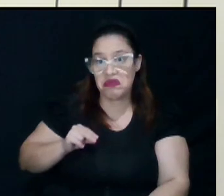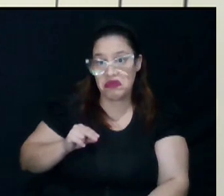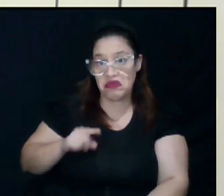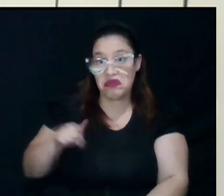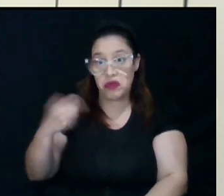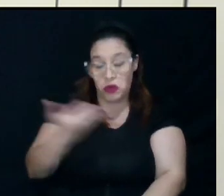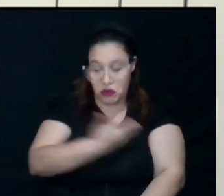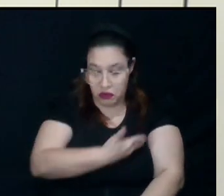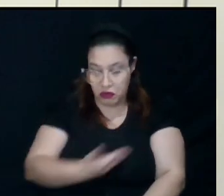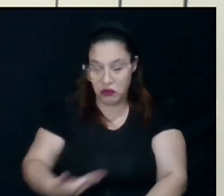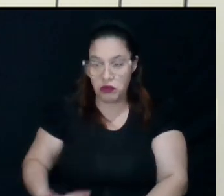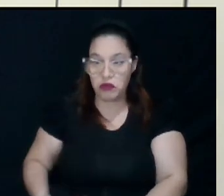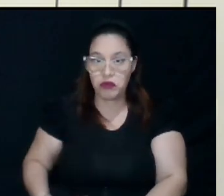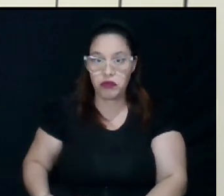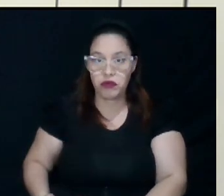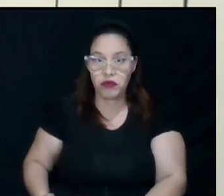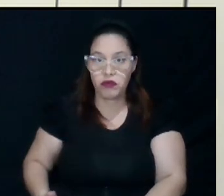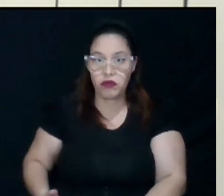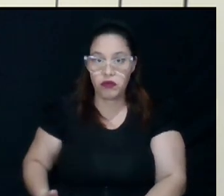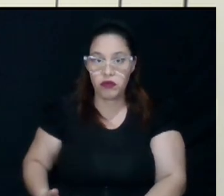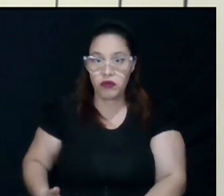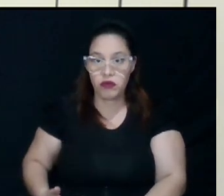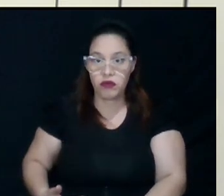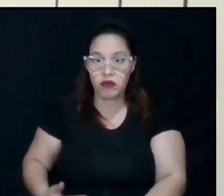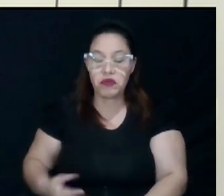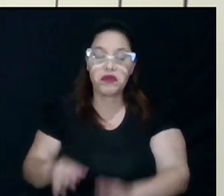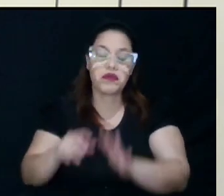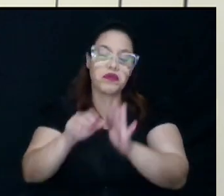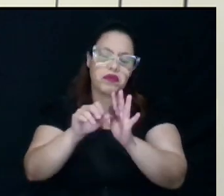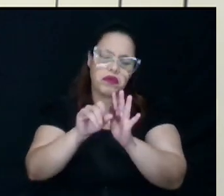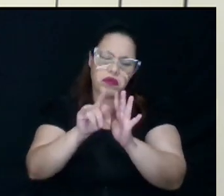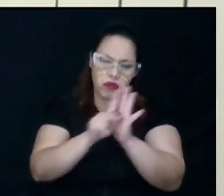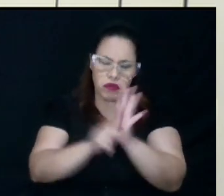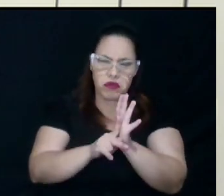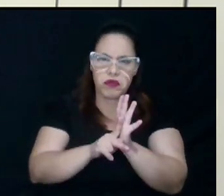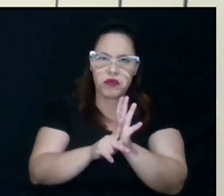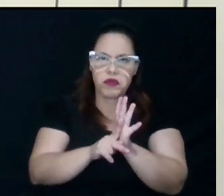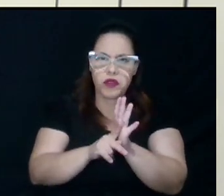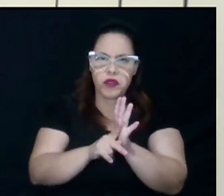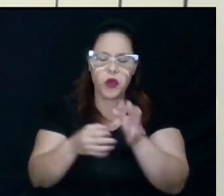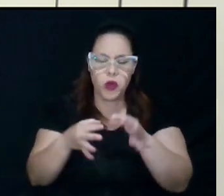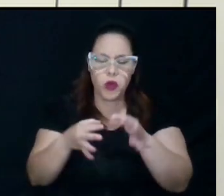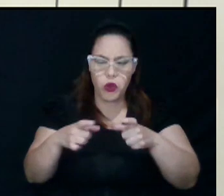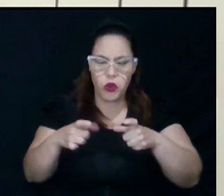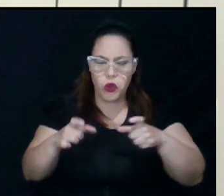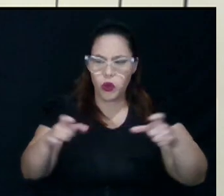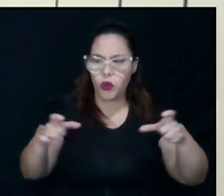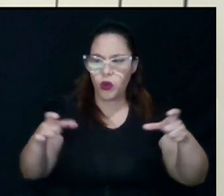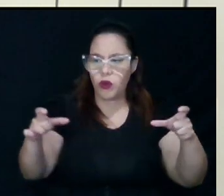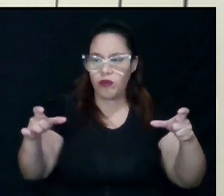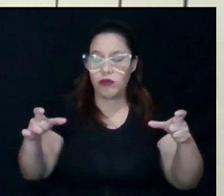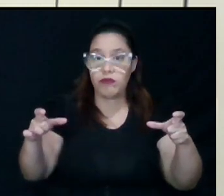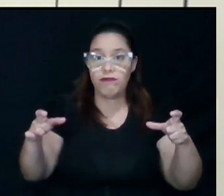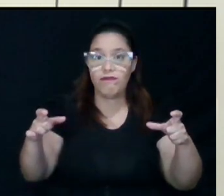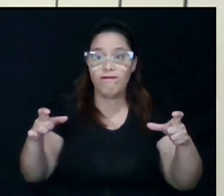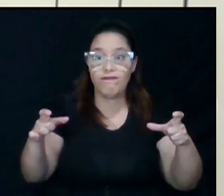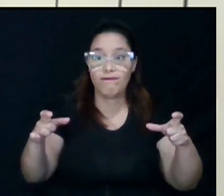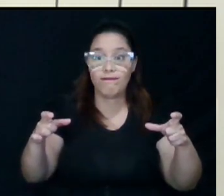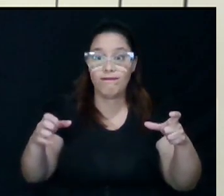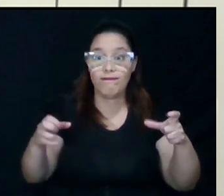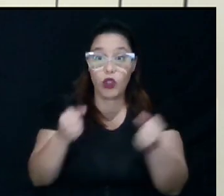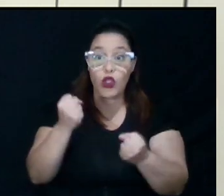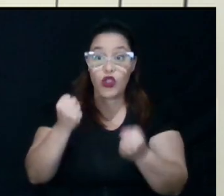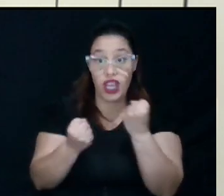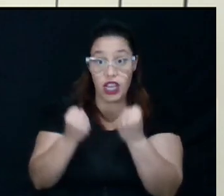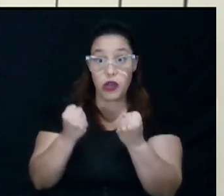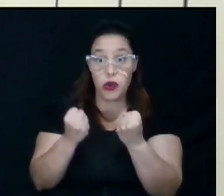A justificativa desta proposição é que há um crescente, o aumento da quantidade de veículos elétricos nas cidades